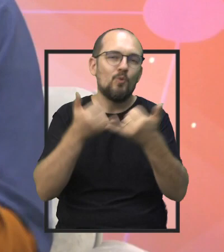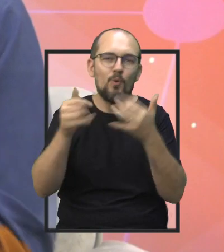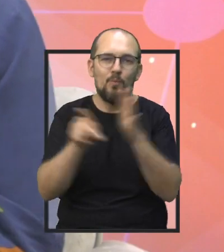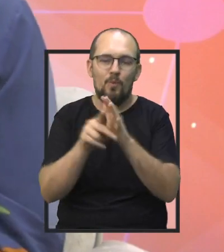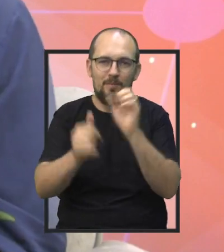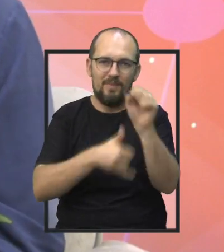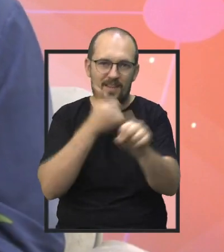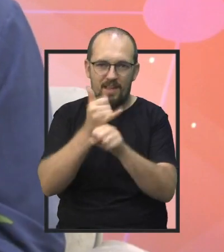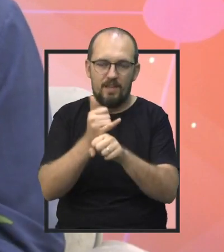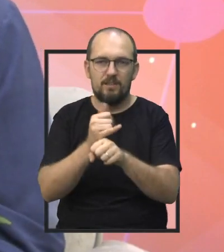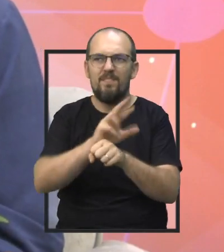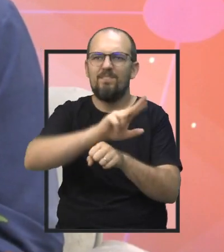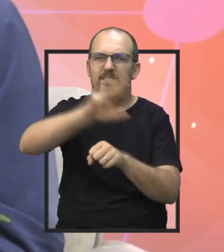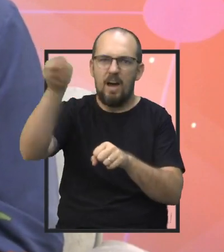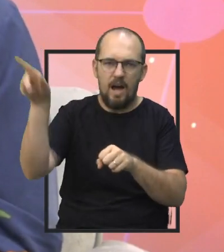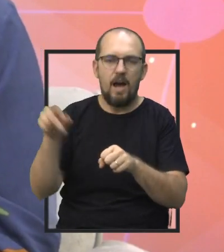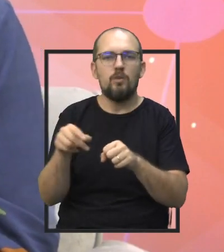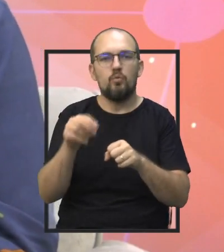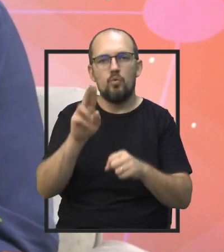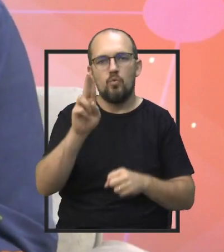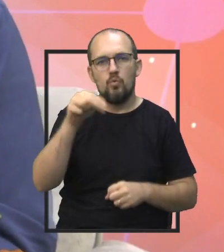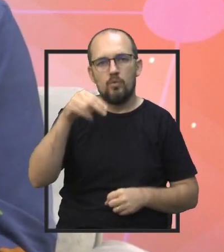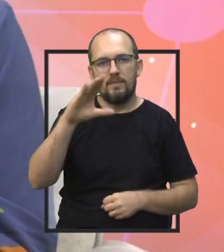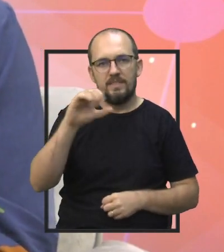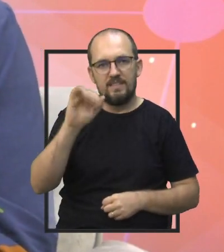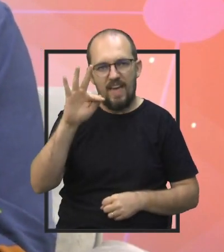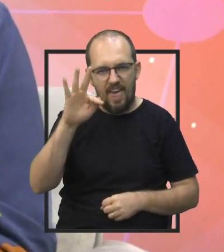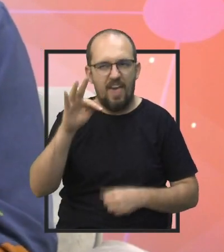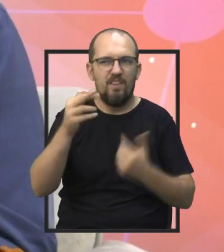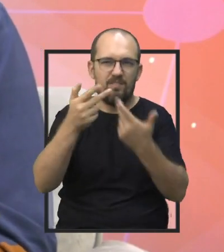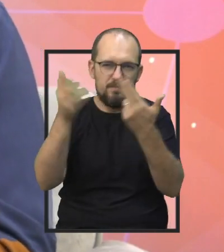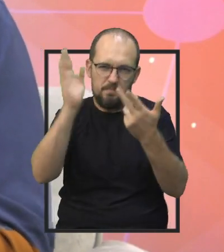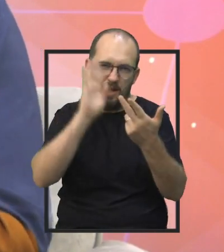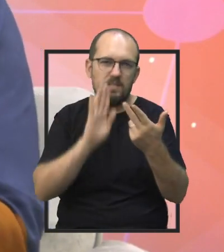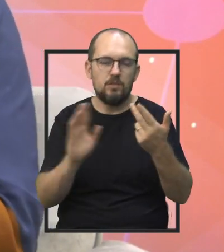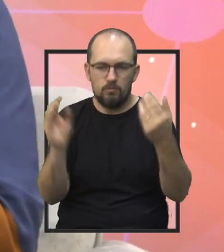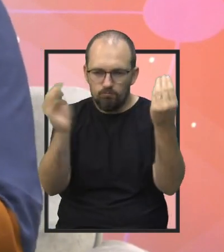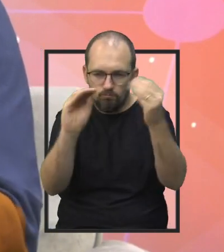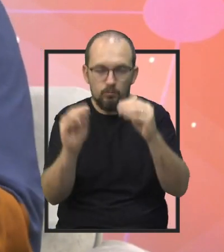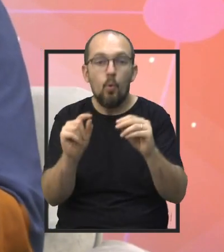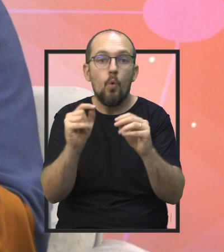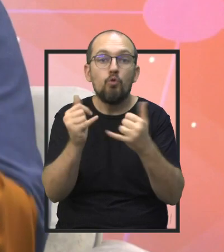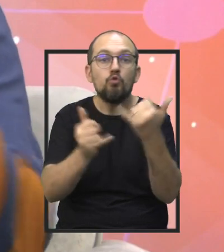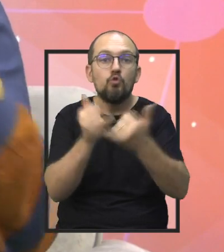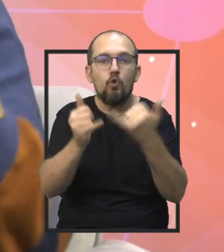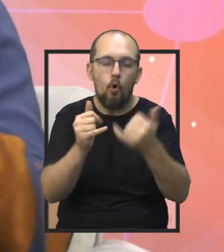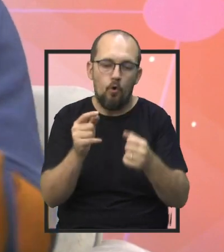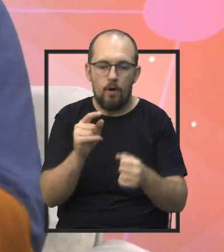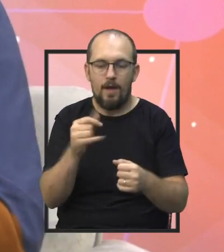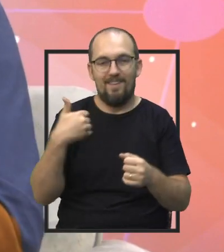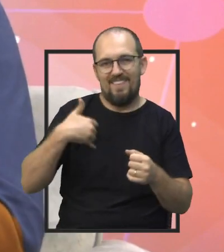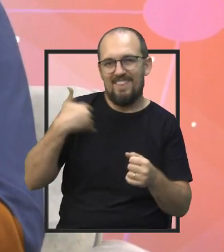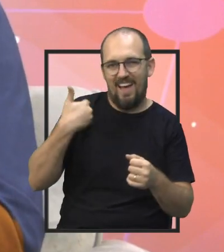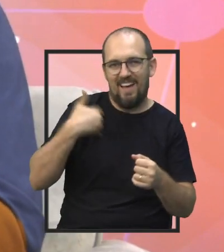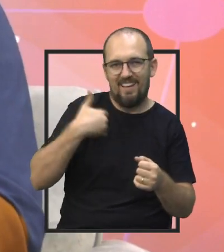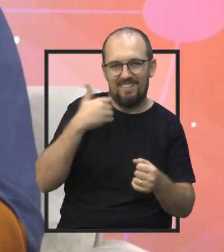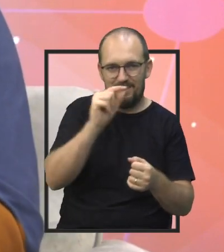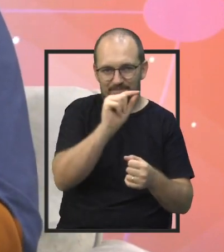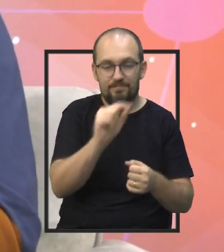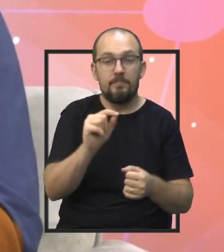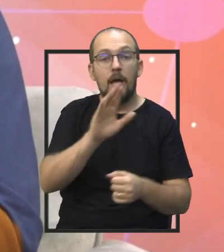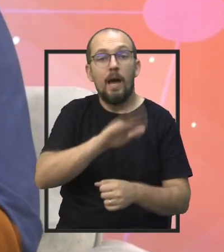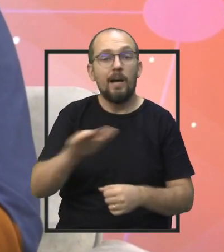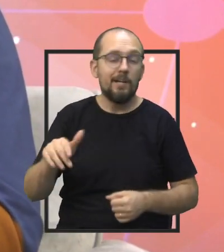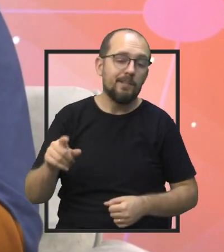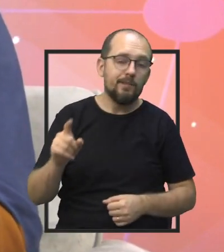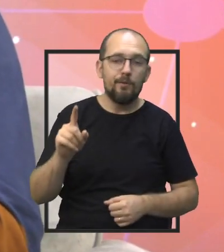foi elaborado por vários órgãos, a Unicef no Brasil, enfim. E esse joguinho, ele divide as faixas etárias, onde